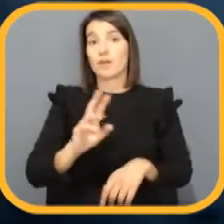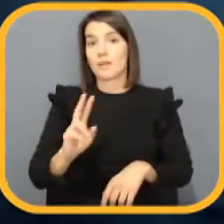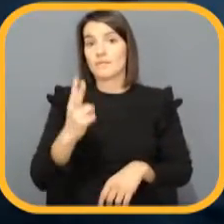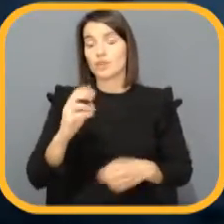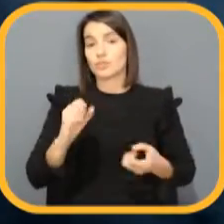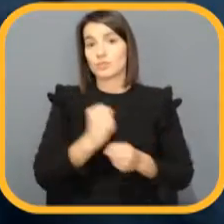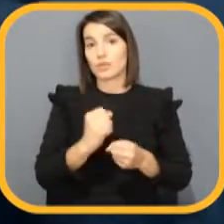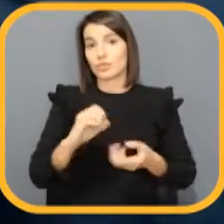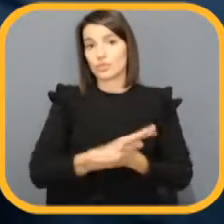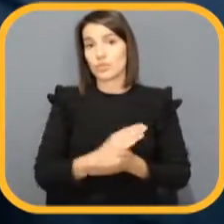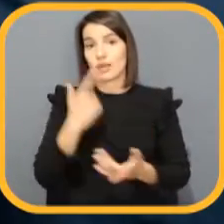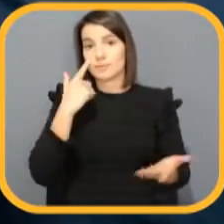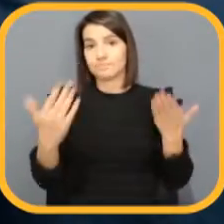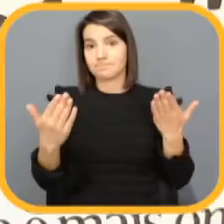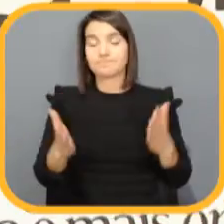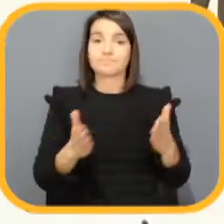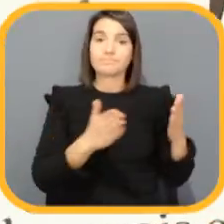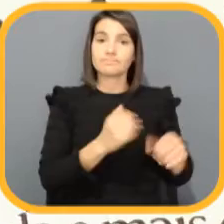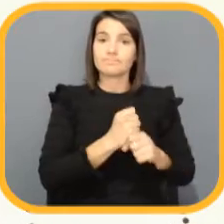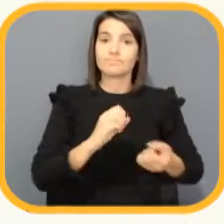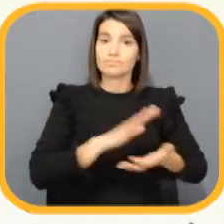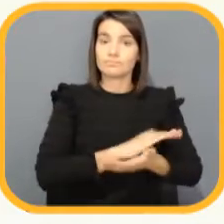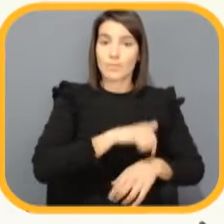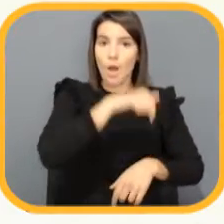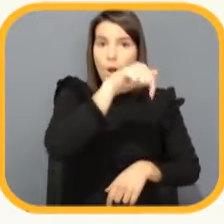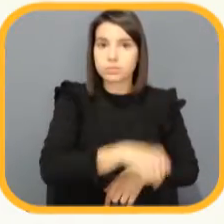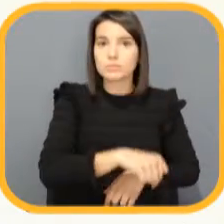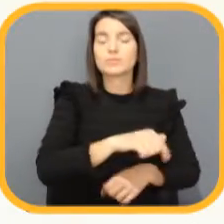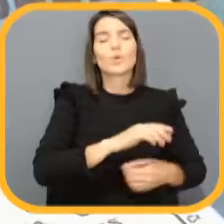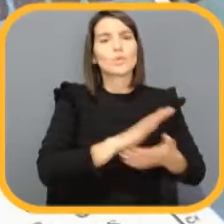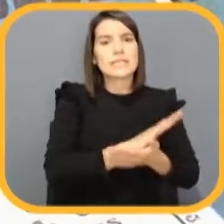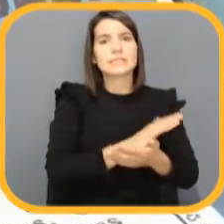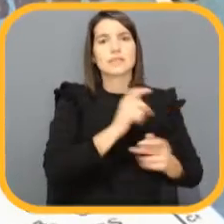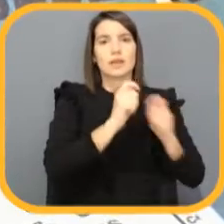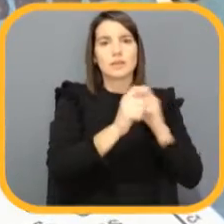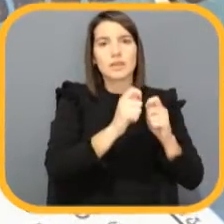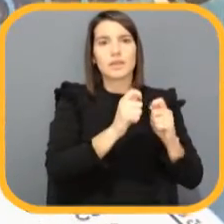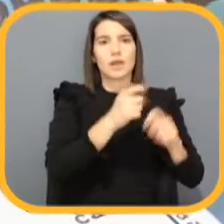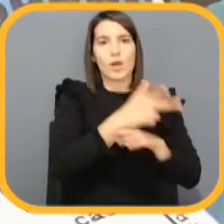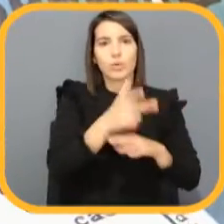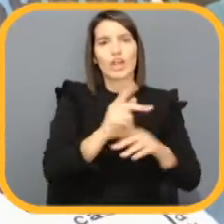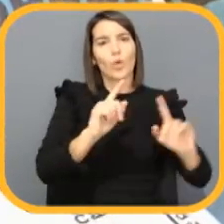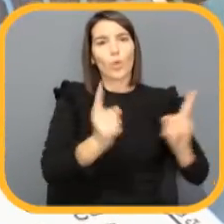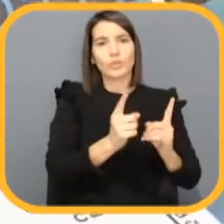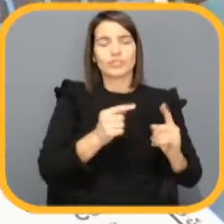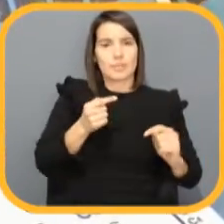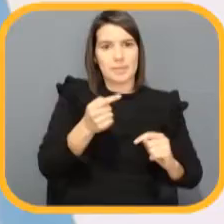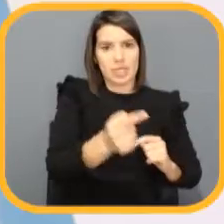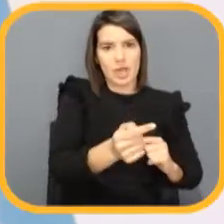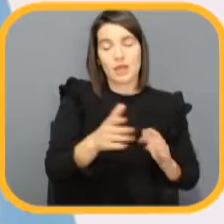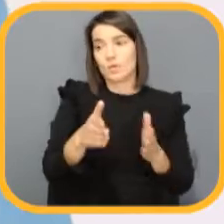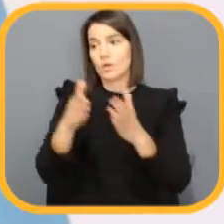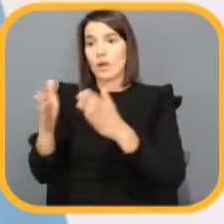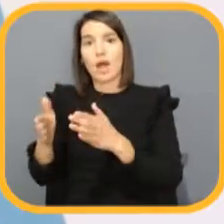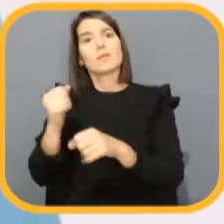fazer jornalismo. Por um lado, existe um jornalismo imediato com as notícias e reportagens curtas do cotidiano. Por outro,